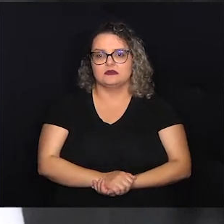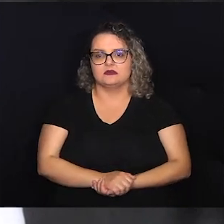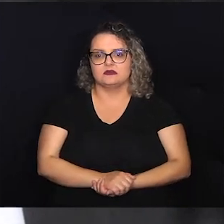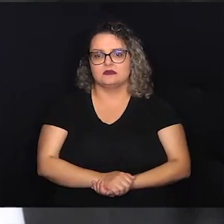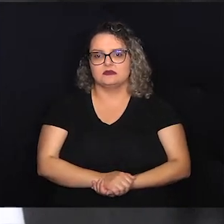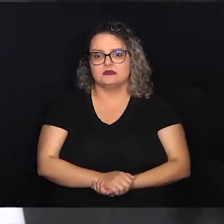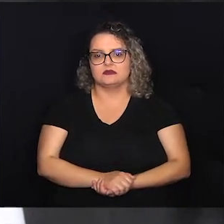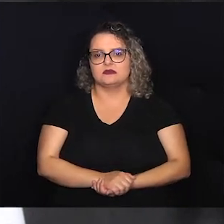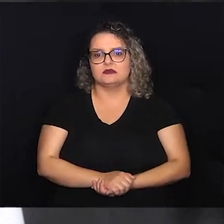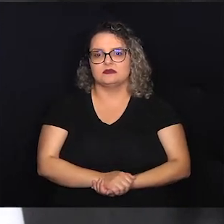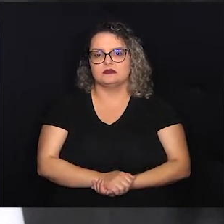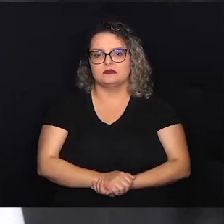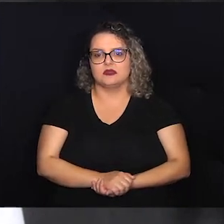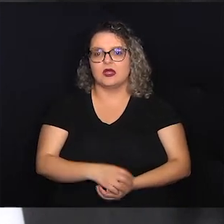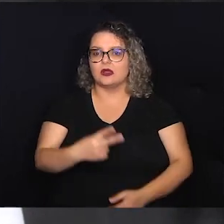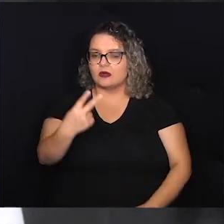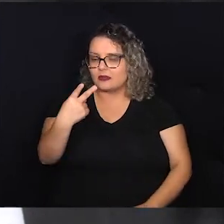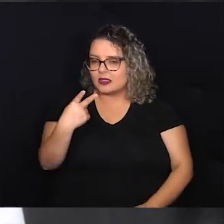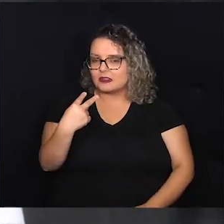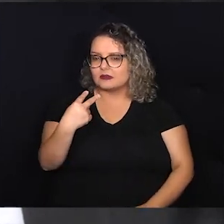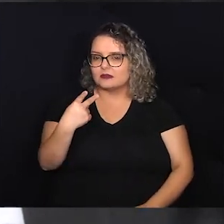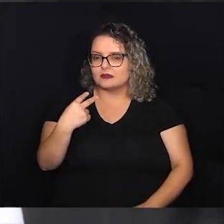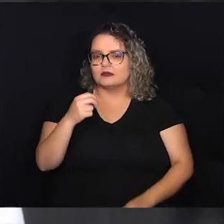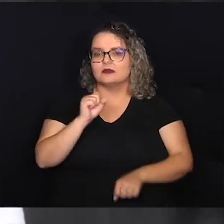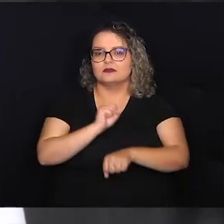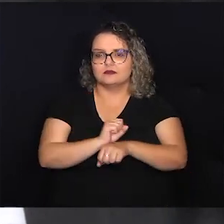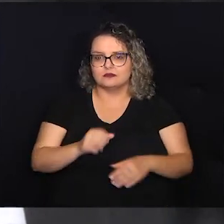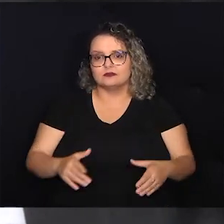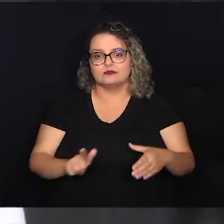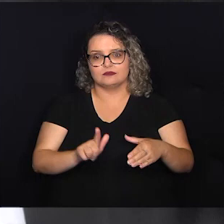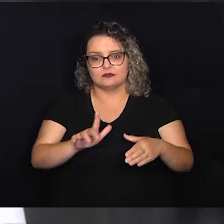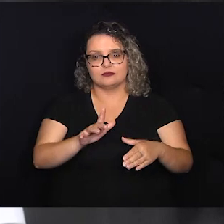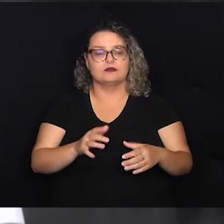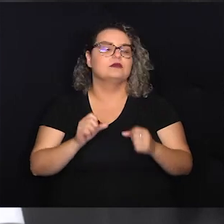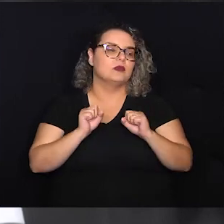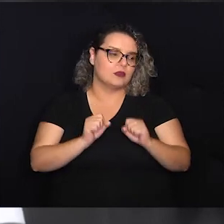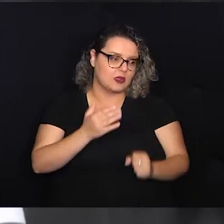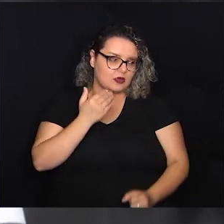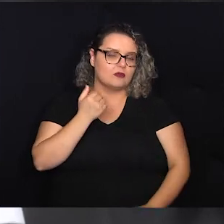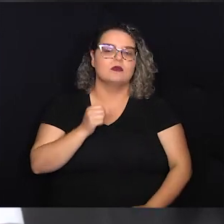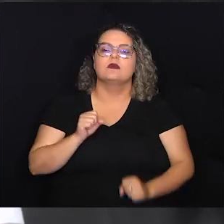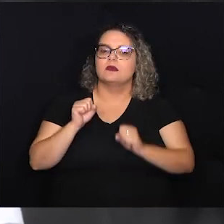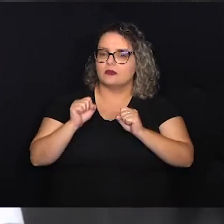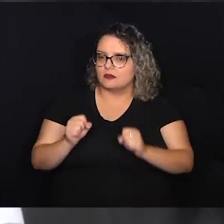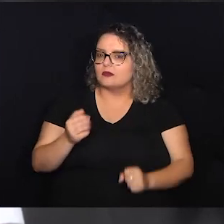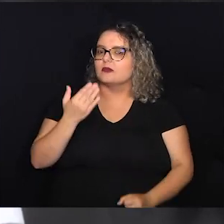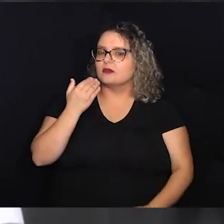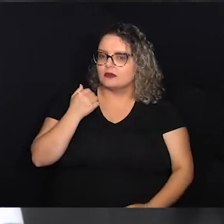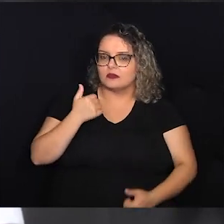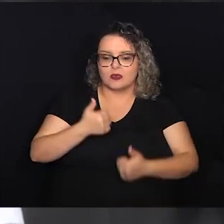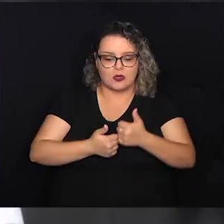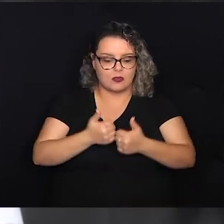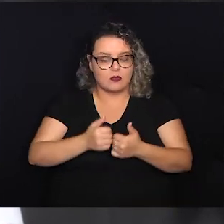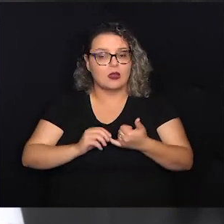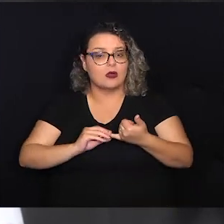às vezes olhando para mim, esperando aquele botijão Para poder comer. para poder comer um arroz, um